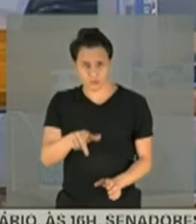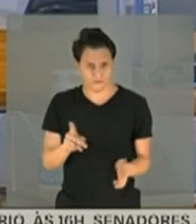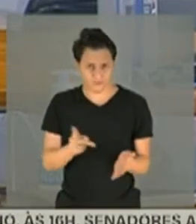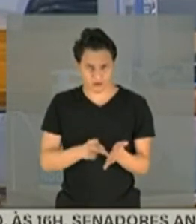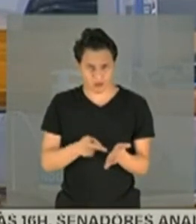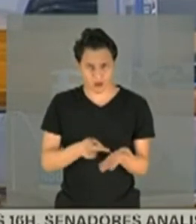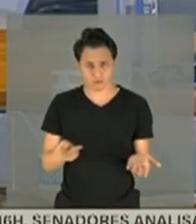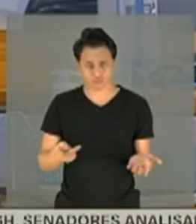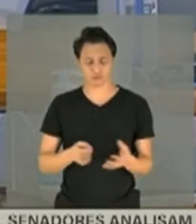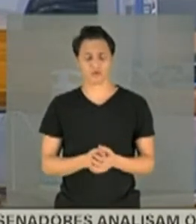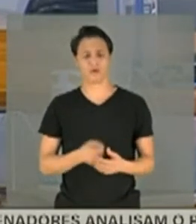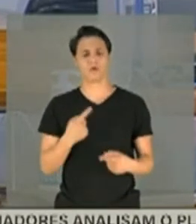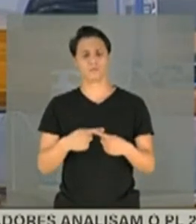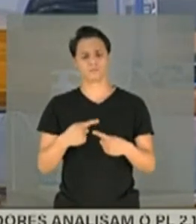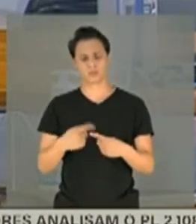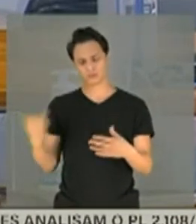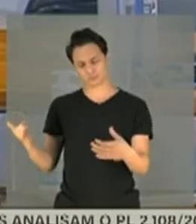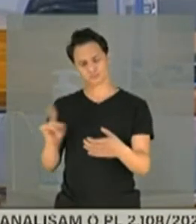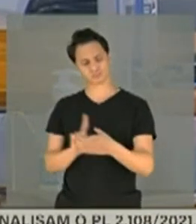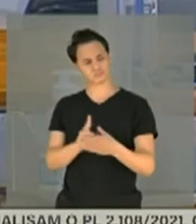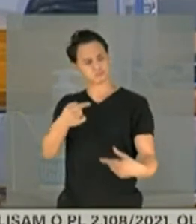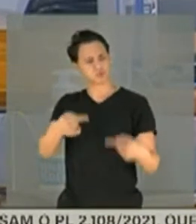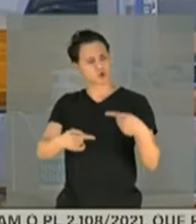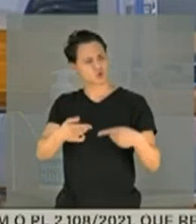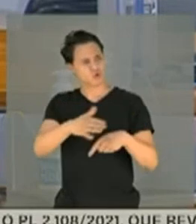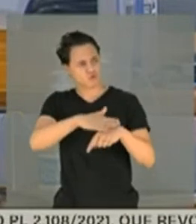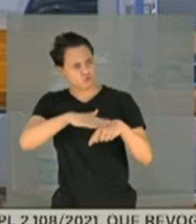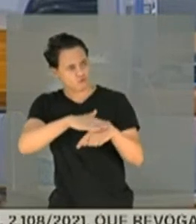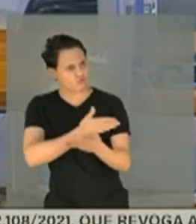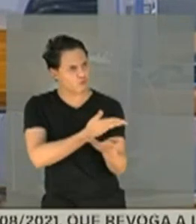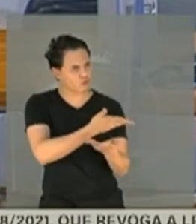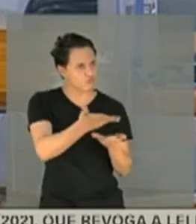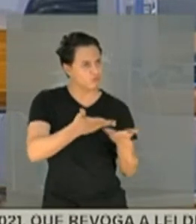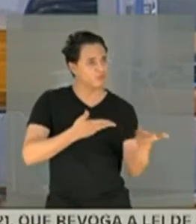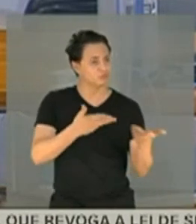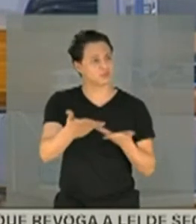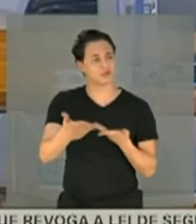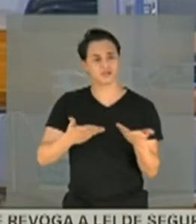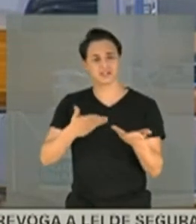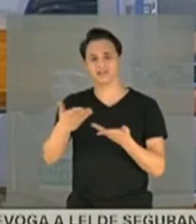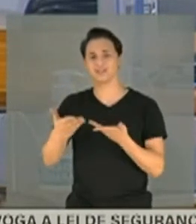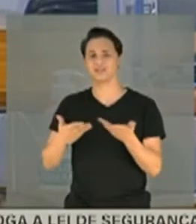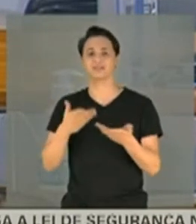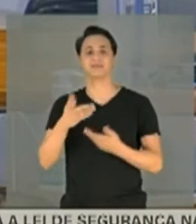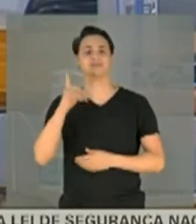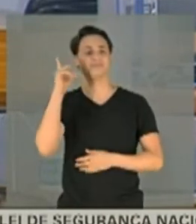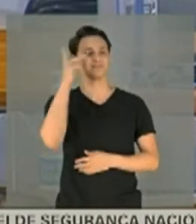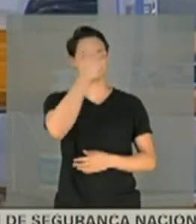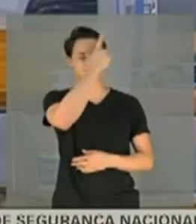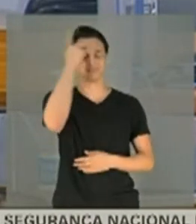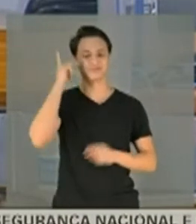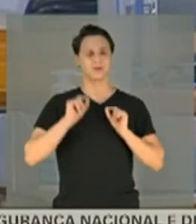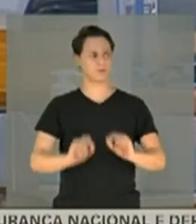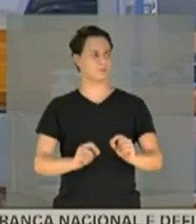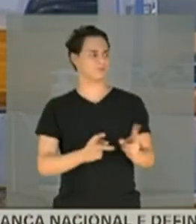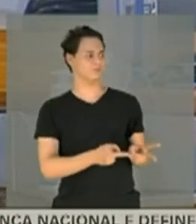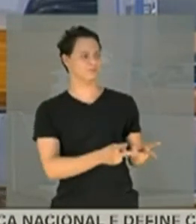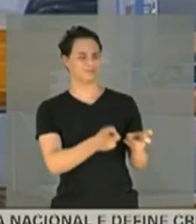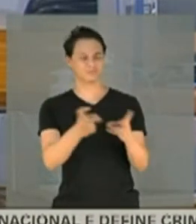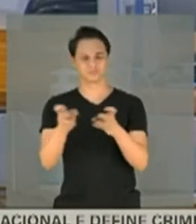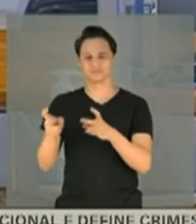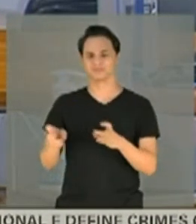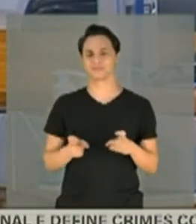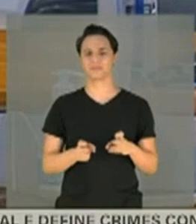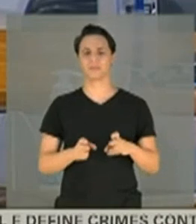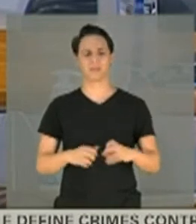parlamentares que conversam com as pessoas nas ruas, nas feiras, nas cidades, veem um crescente e